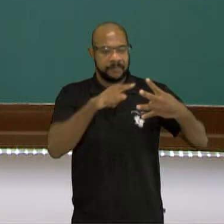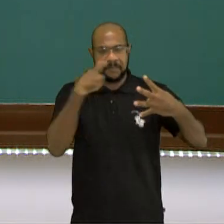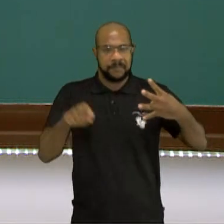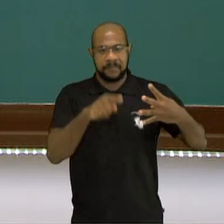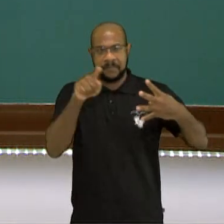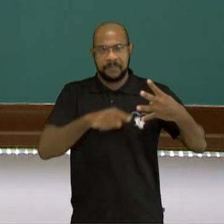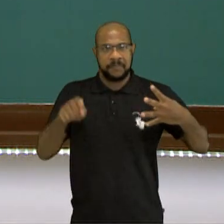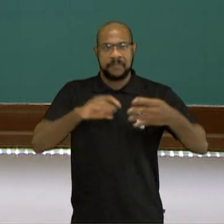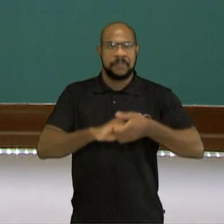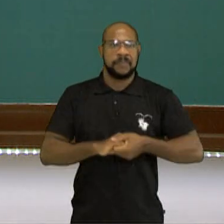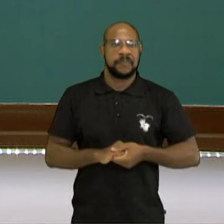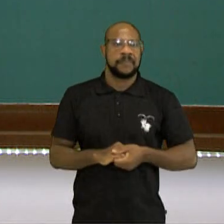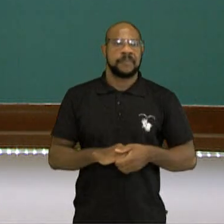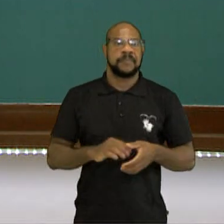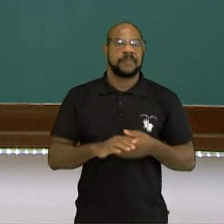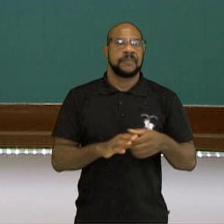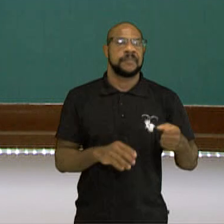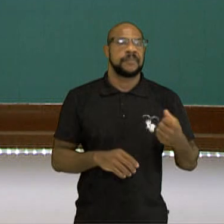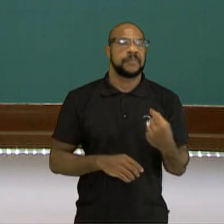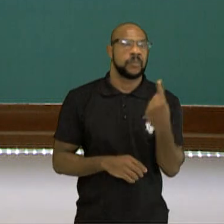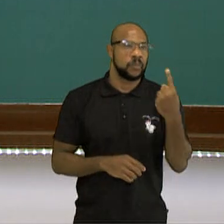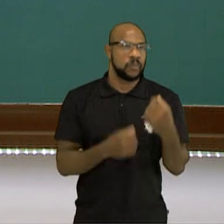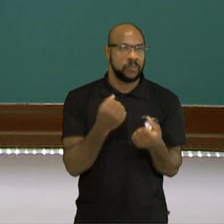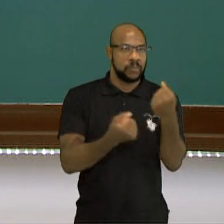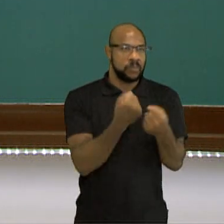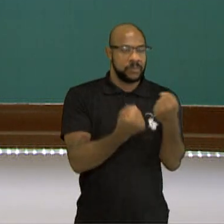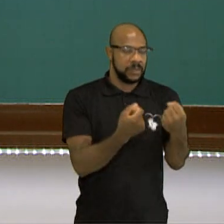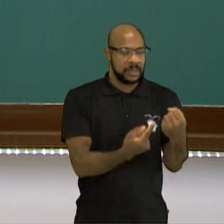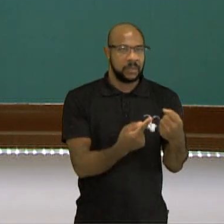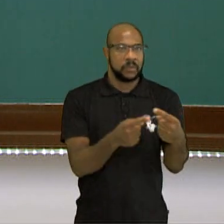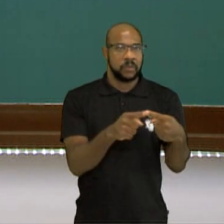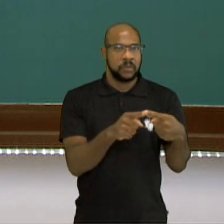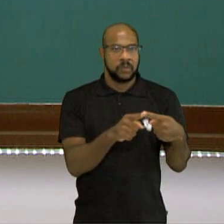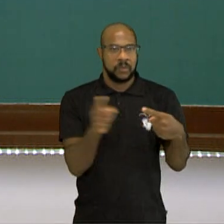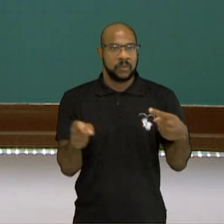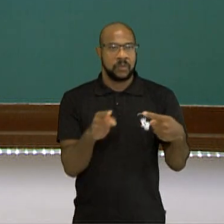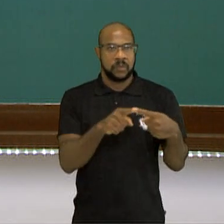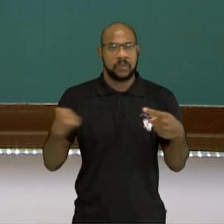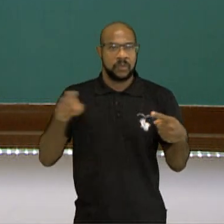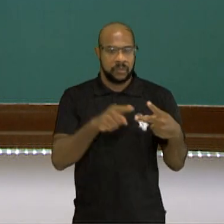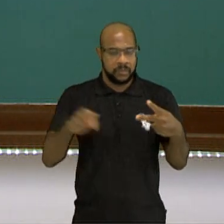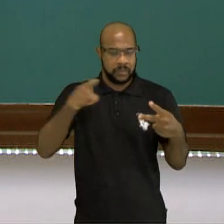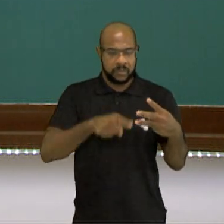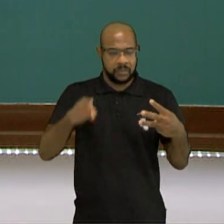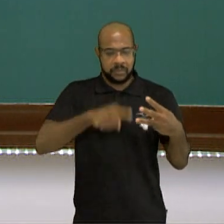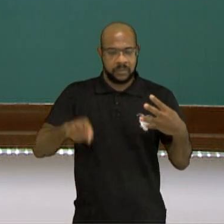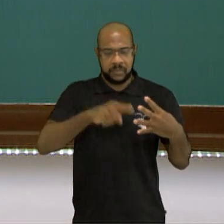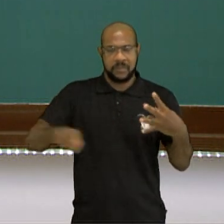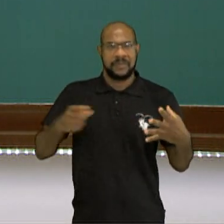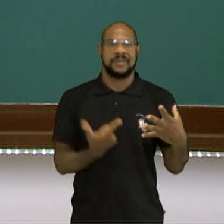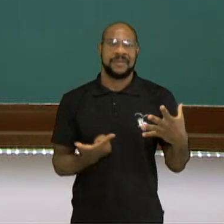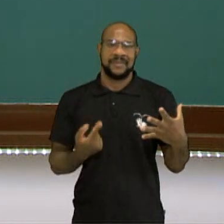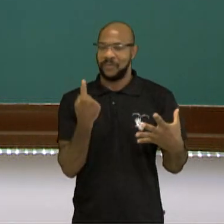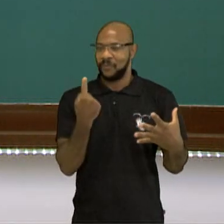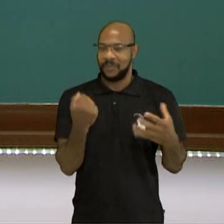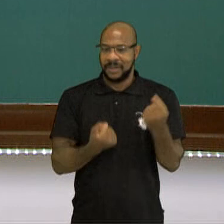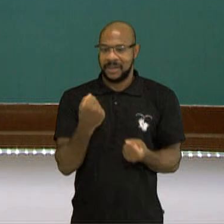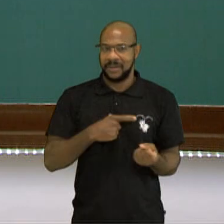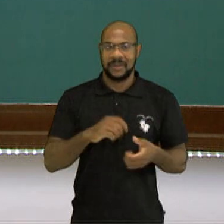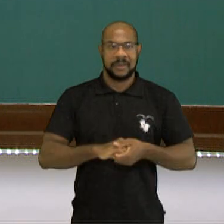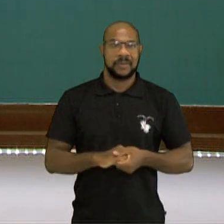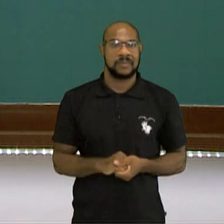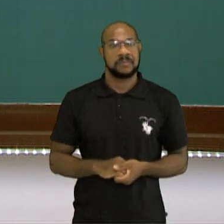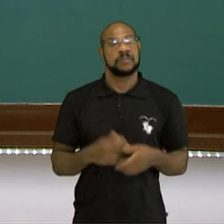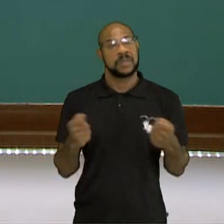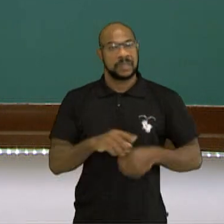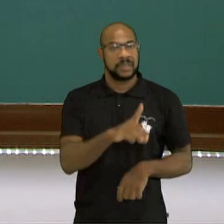Por que eu tenho do 0 ao 9? 10 informações numéricas, mas eu não tenho apenas 10 carros. Então, pode ser que o 11º